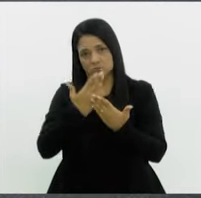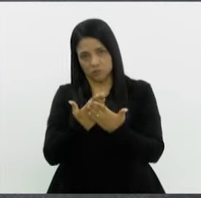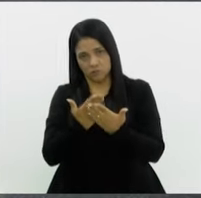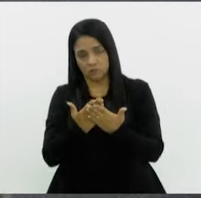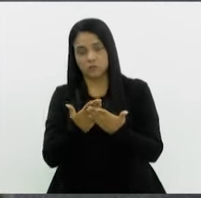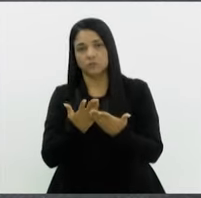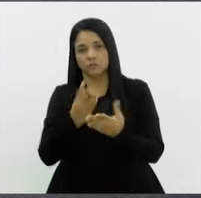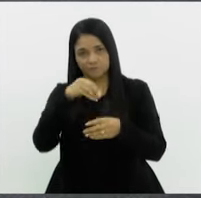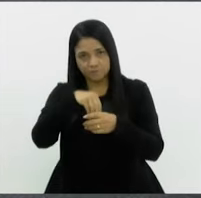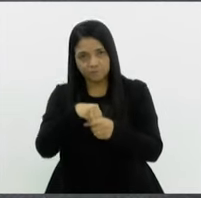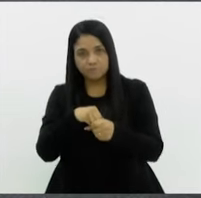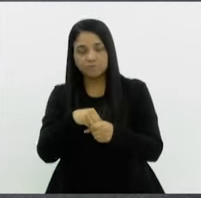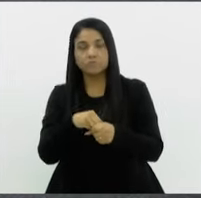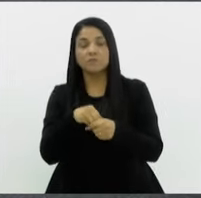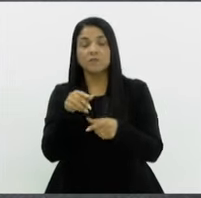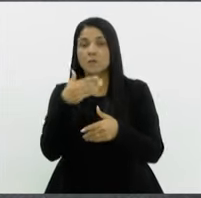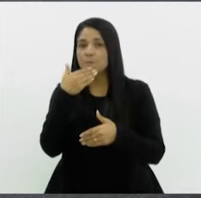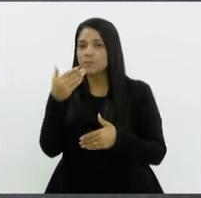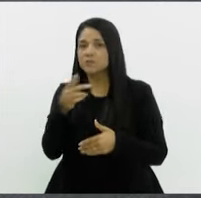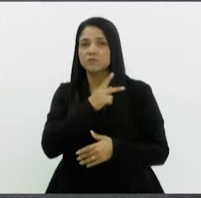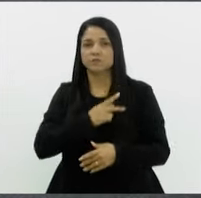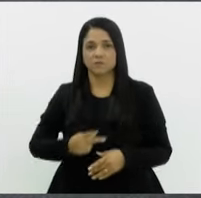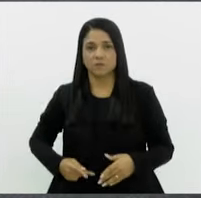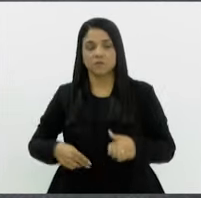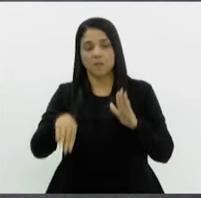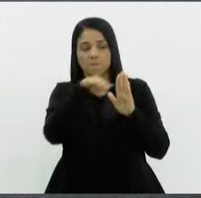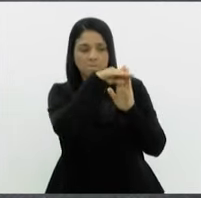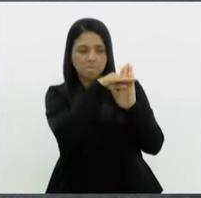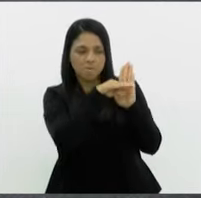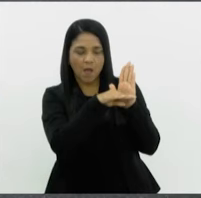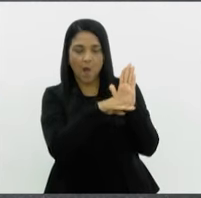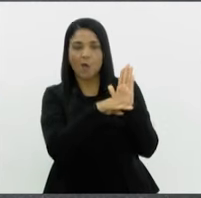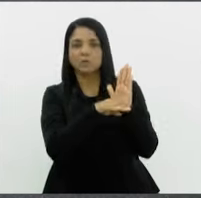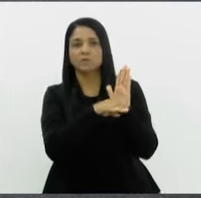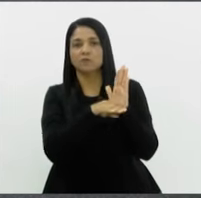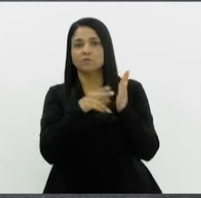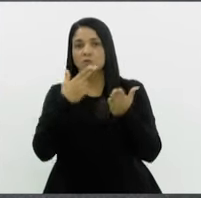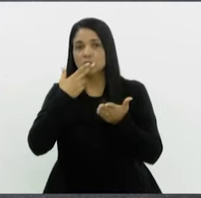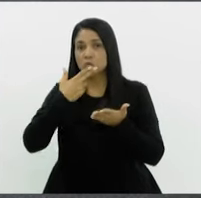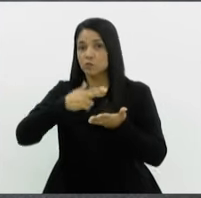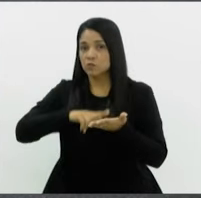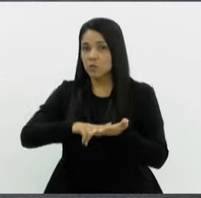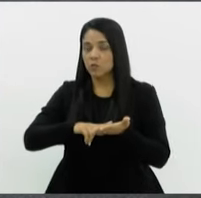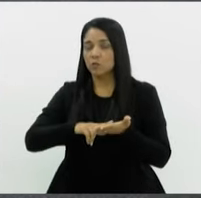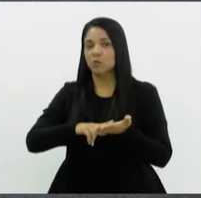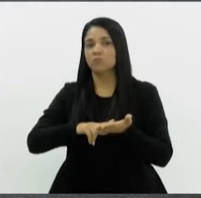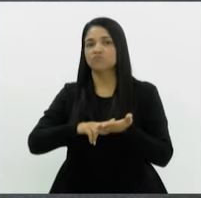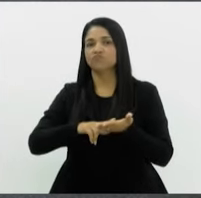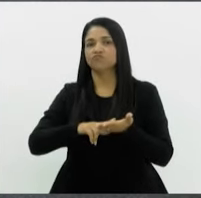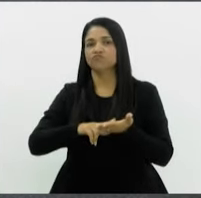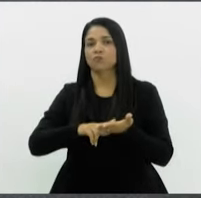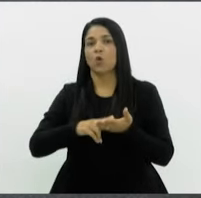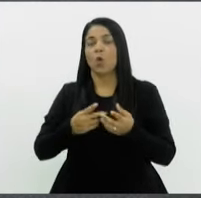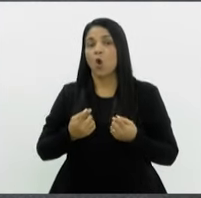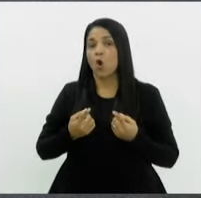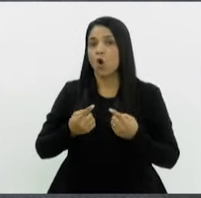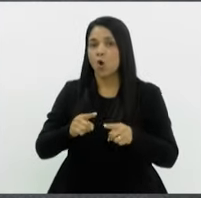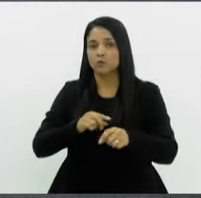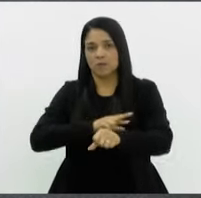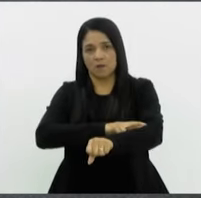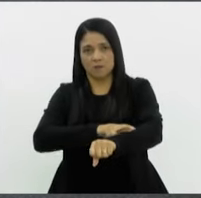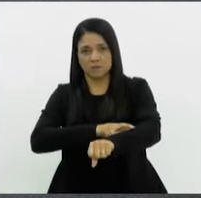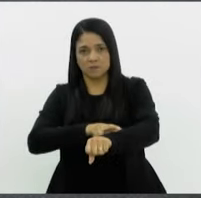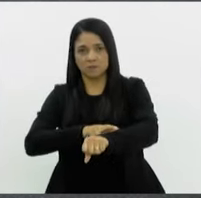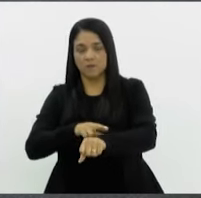Vossa Excelência que pudesse colocar em pauta também o selo Escola Antirracista